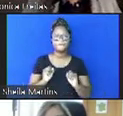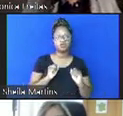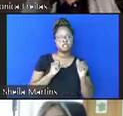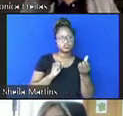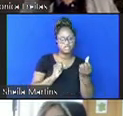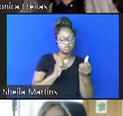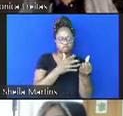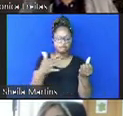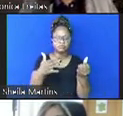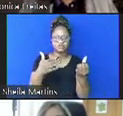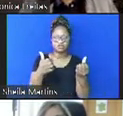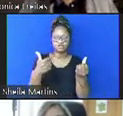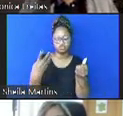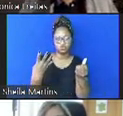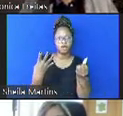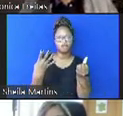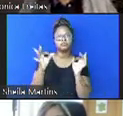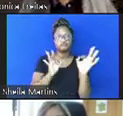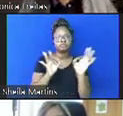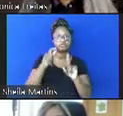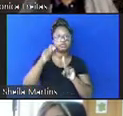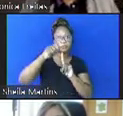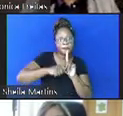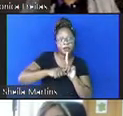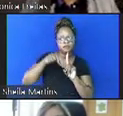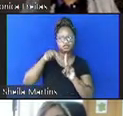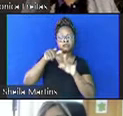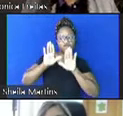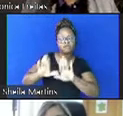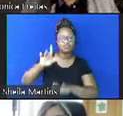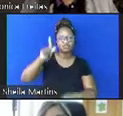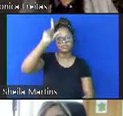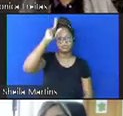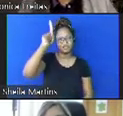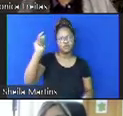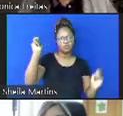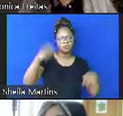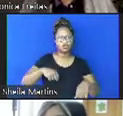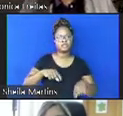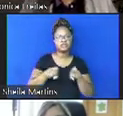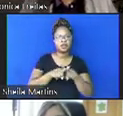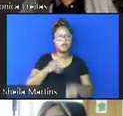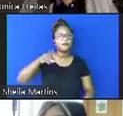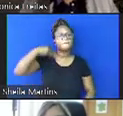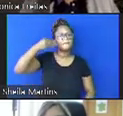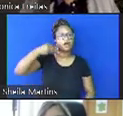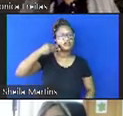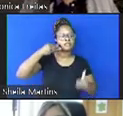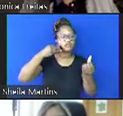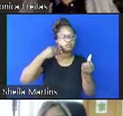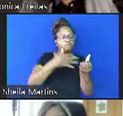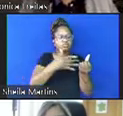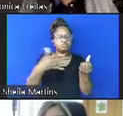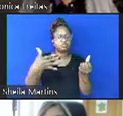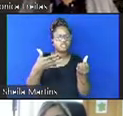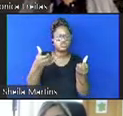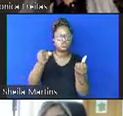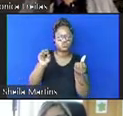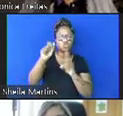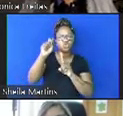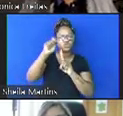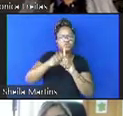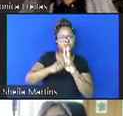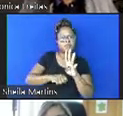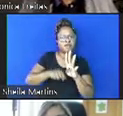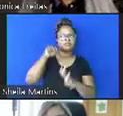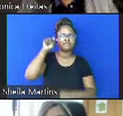o pesquisador experiente, ele pode aplicar para ficar de 6 a 18 meses na Alemanha, e o pesquisador